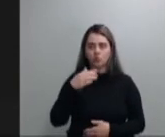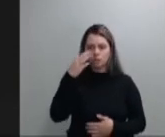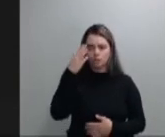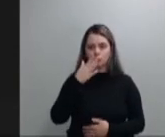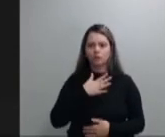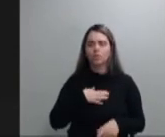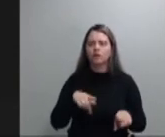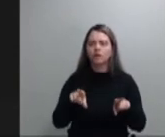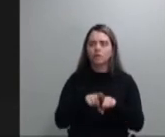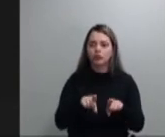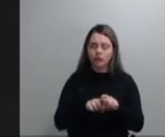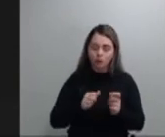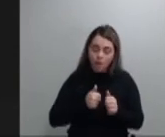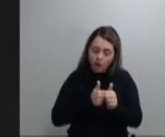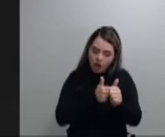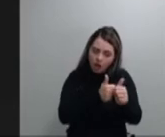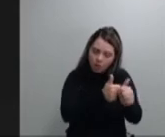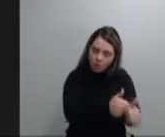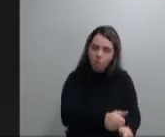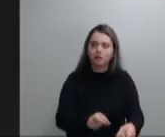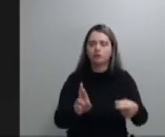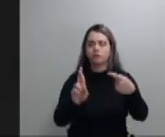Napoleão para acompanhar o seu relator